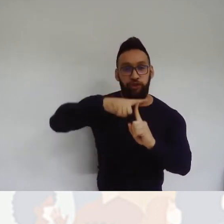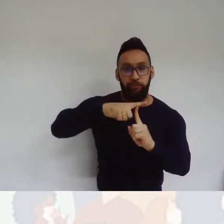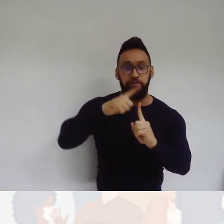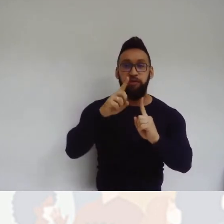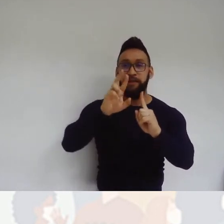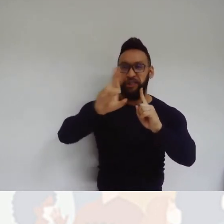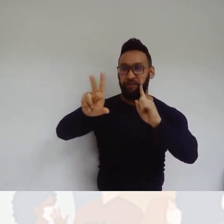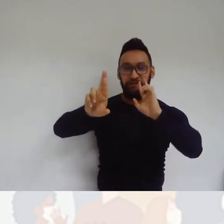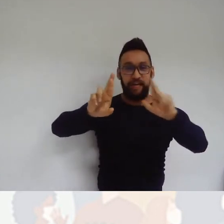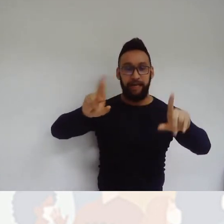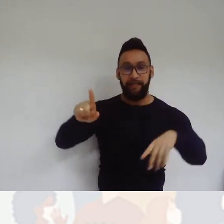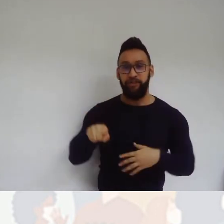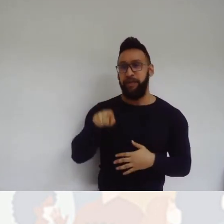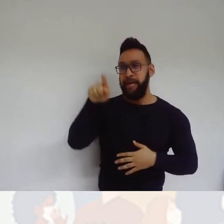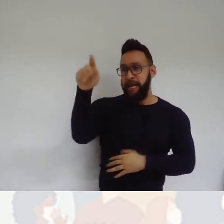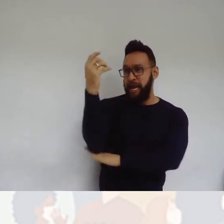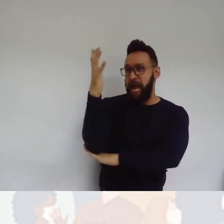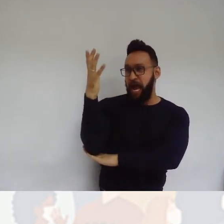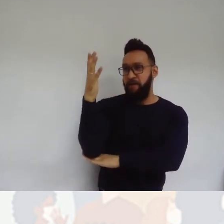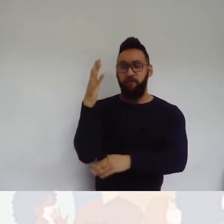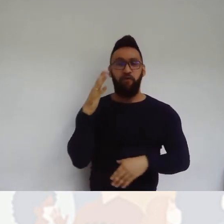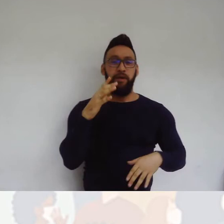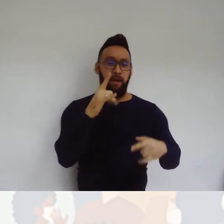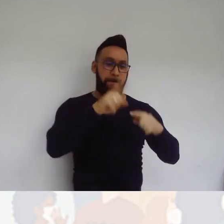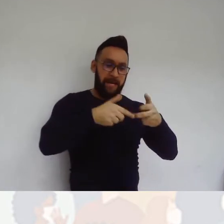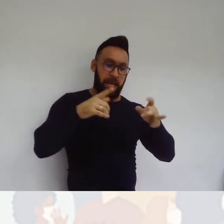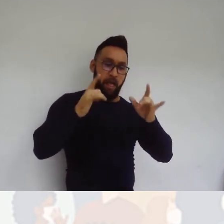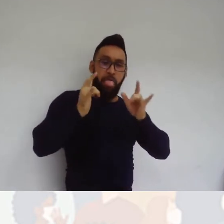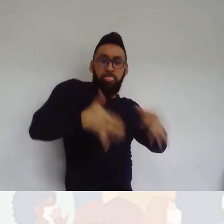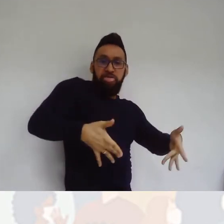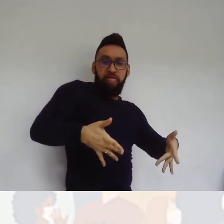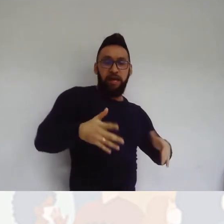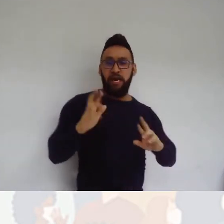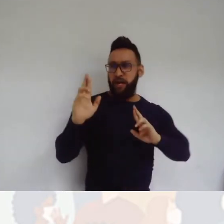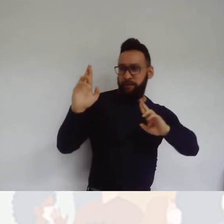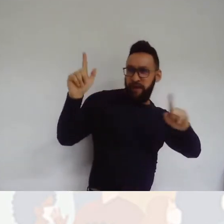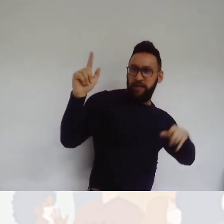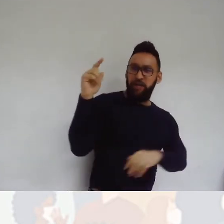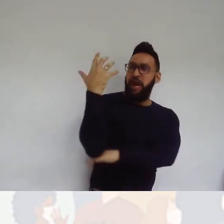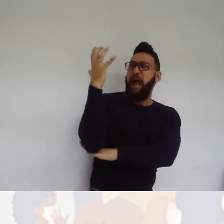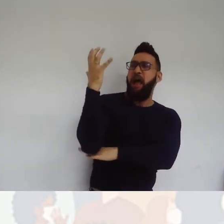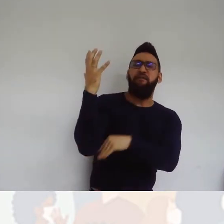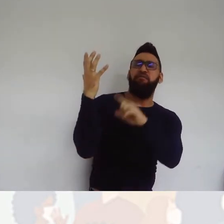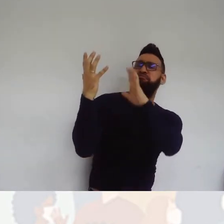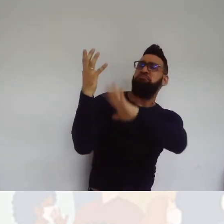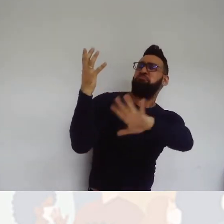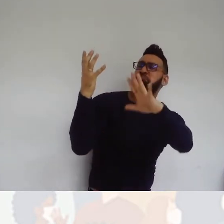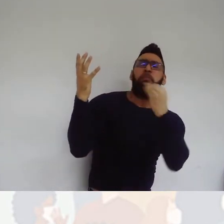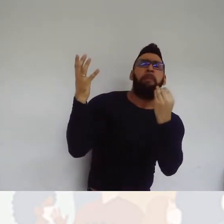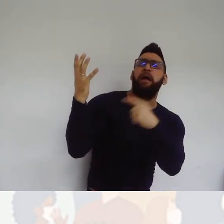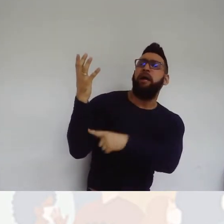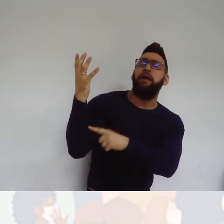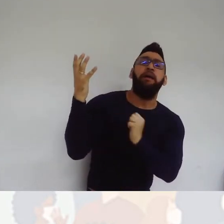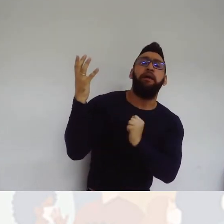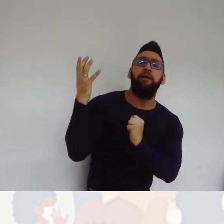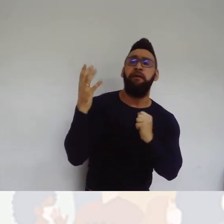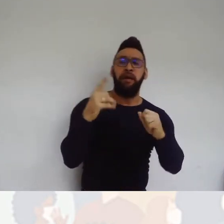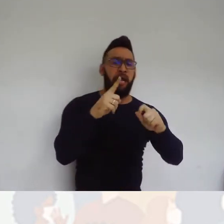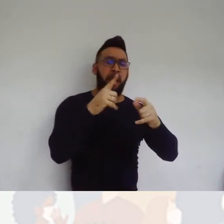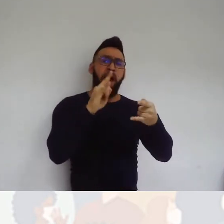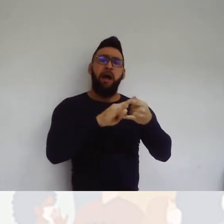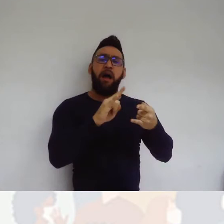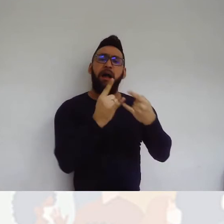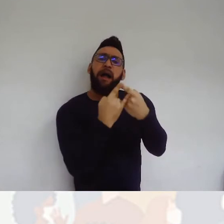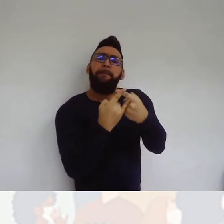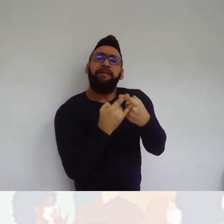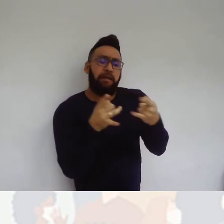diferenciação, né? Como é isso, como eu vejo, como eu quantifico, como eu qualifico, né? É um modo